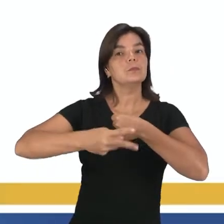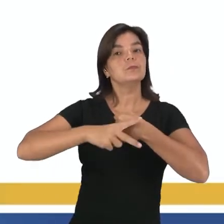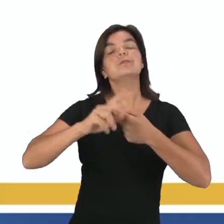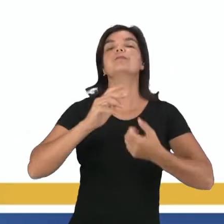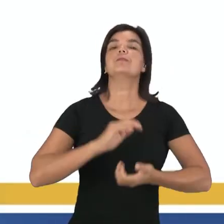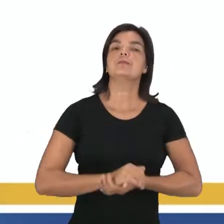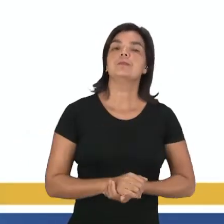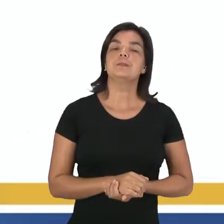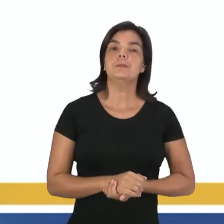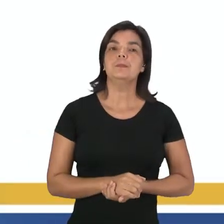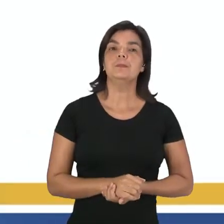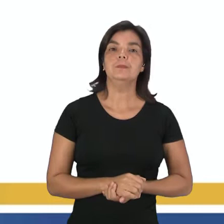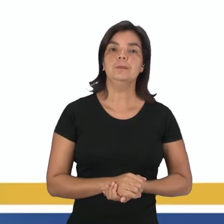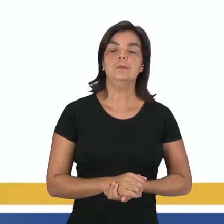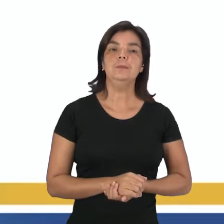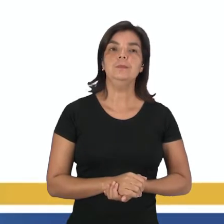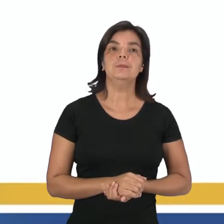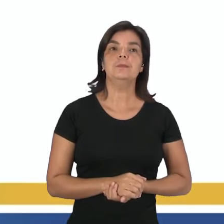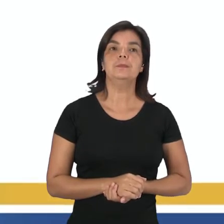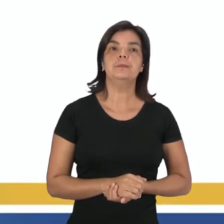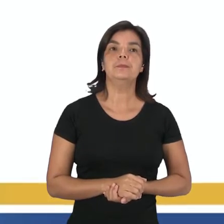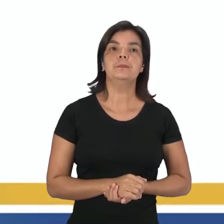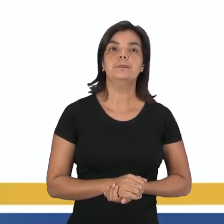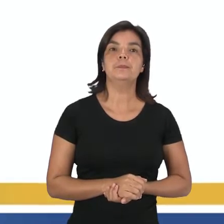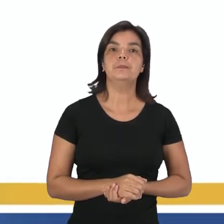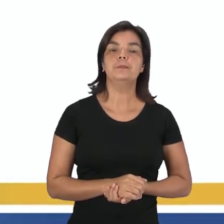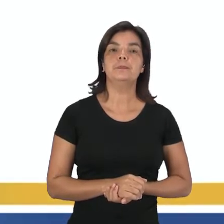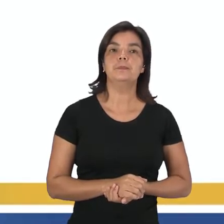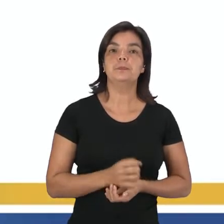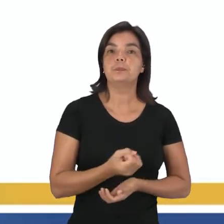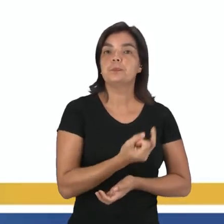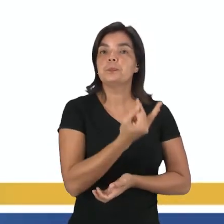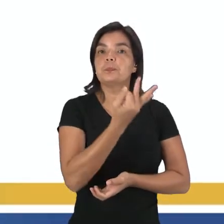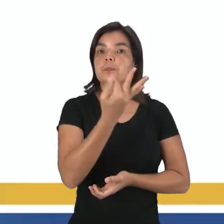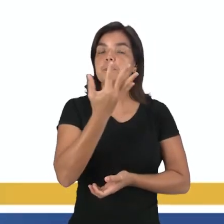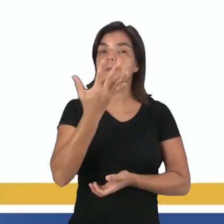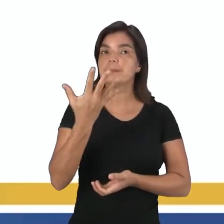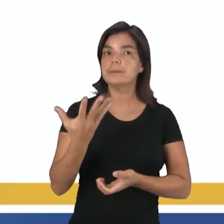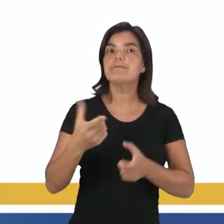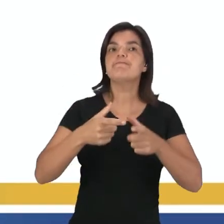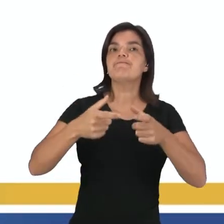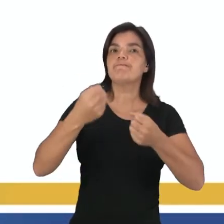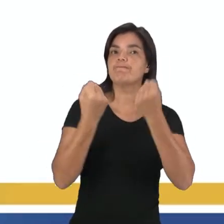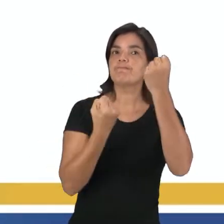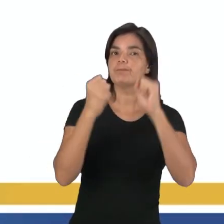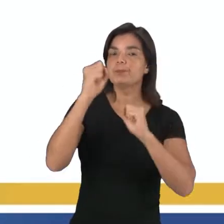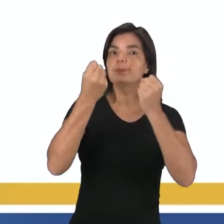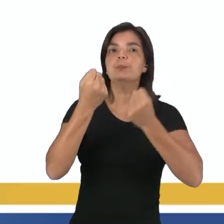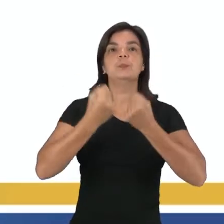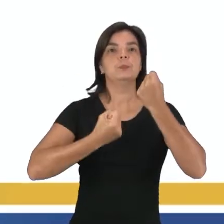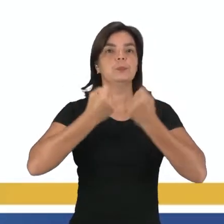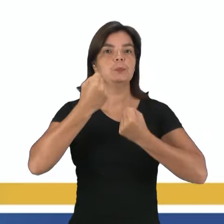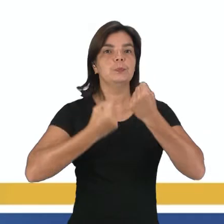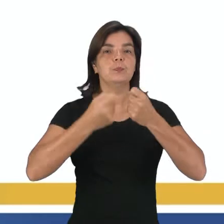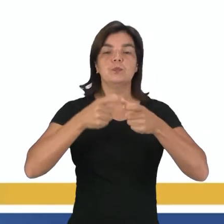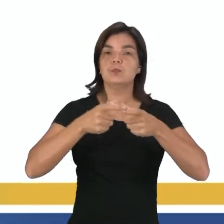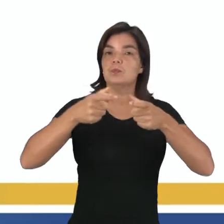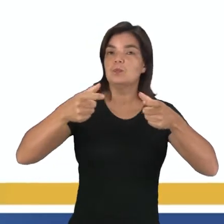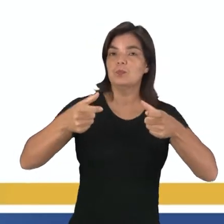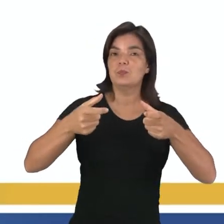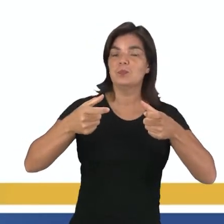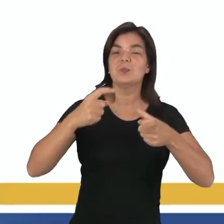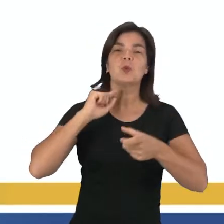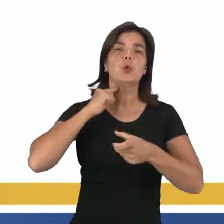dessa causa, a consequência é enchente. Outra frase. Grande quantidade de fábricas e